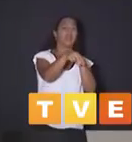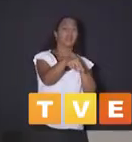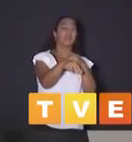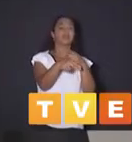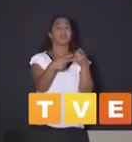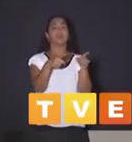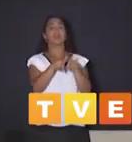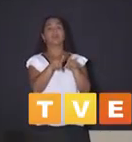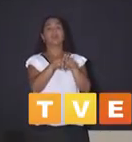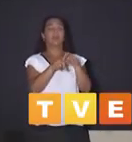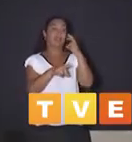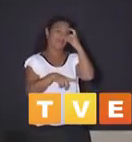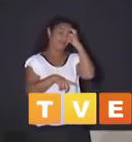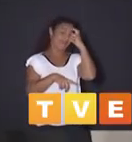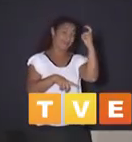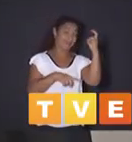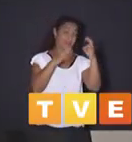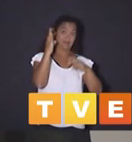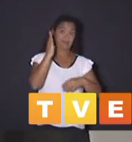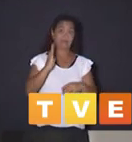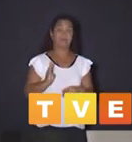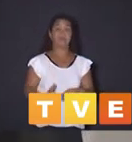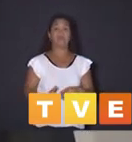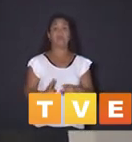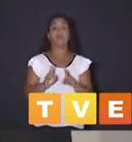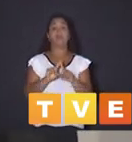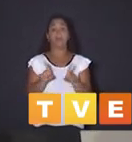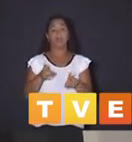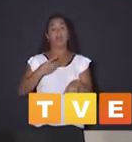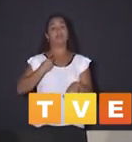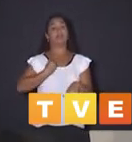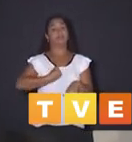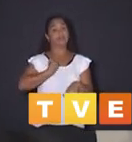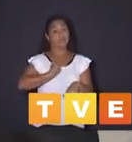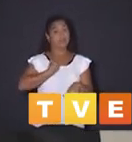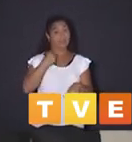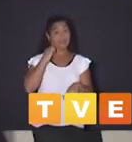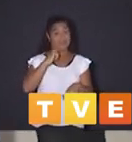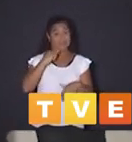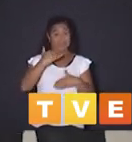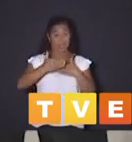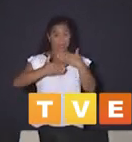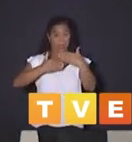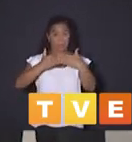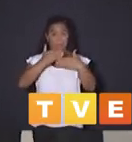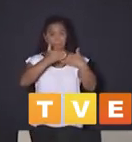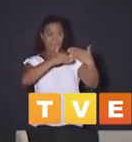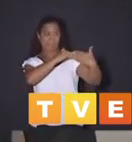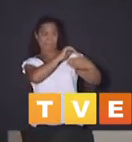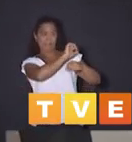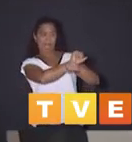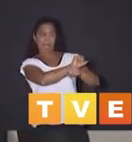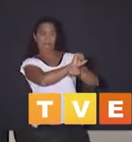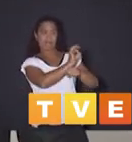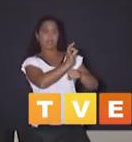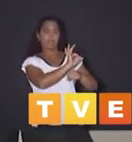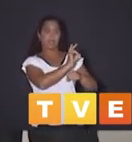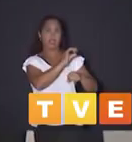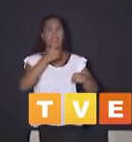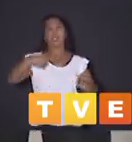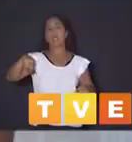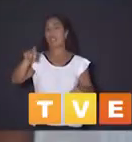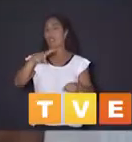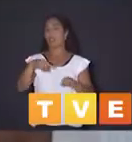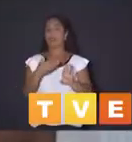ter a inteligência brasileira agora a gente está vivendo uma fase que se esse processo não se reverter nós vamos ficar completamente fora